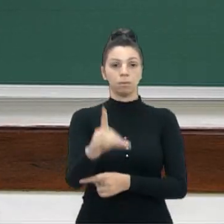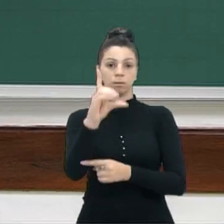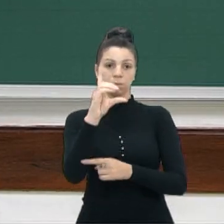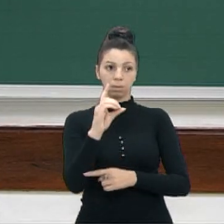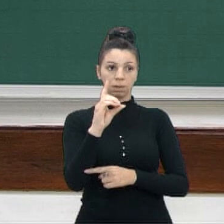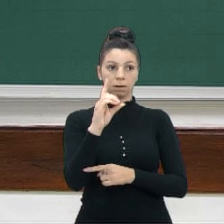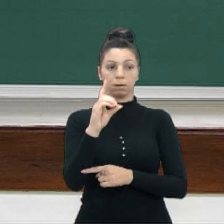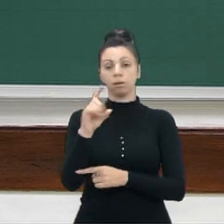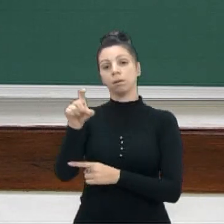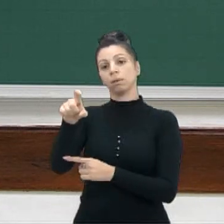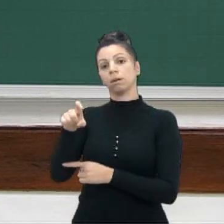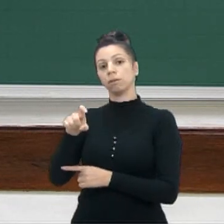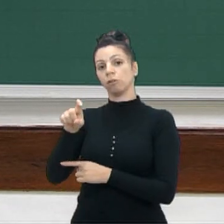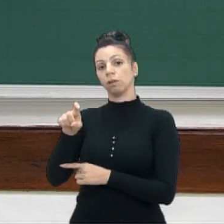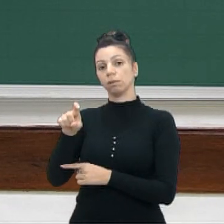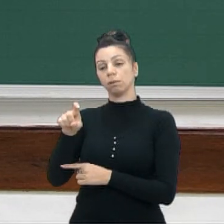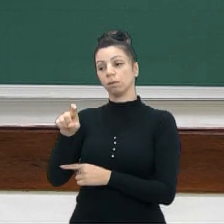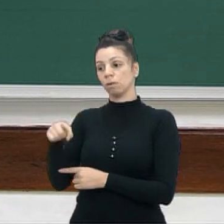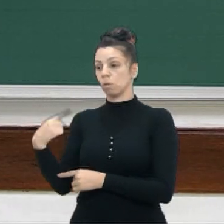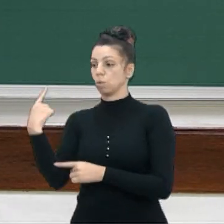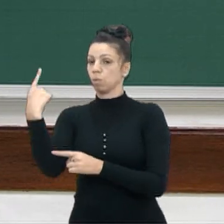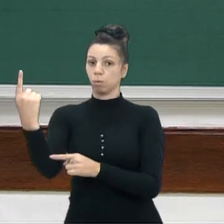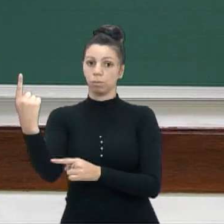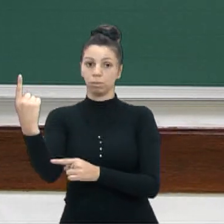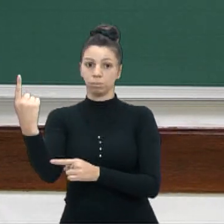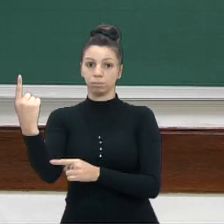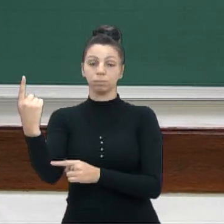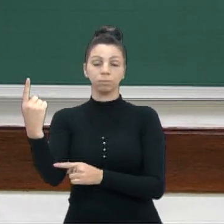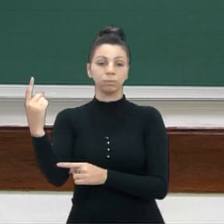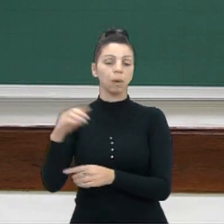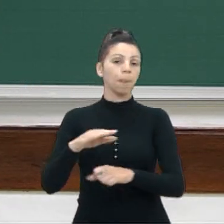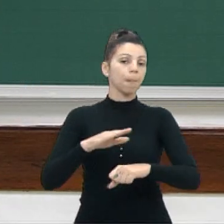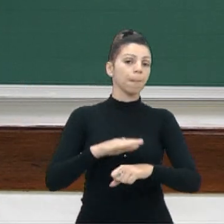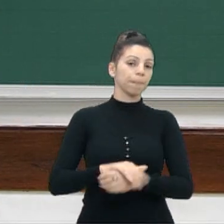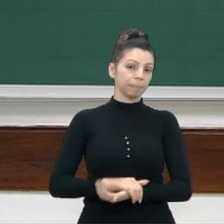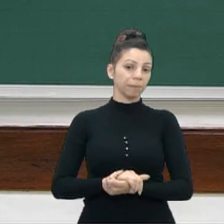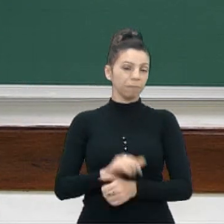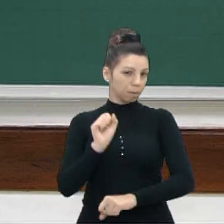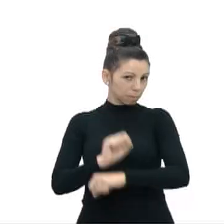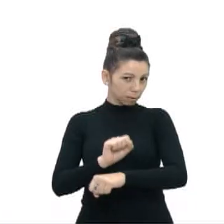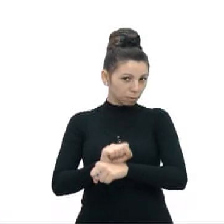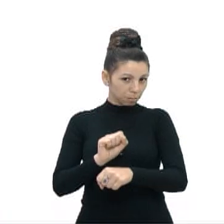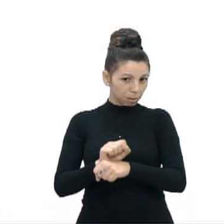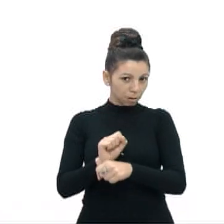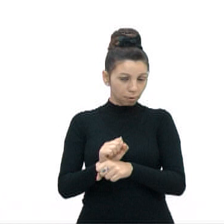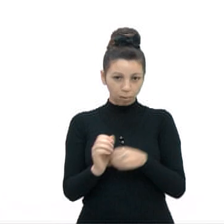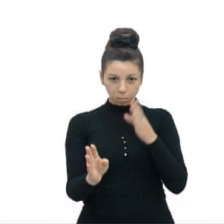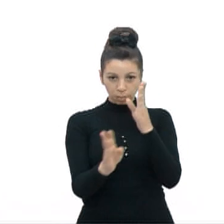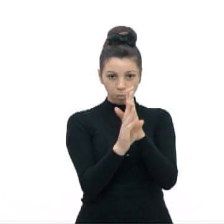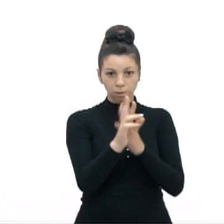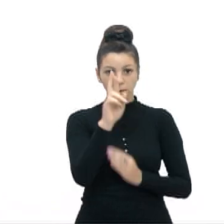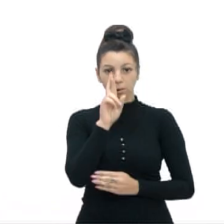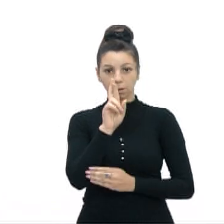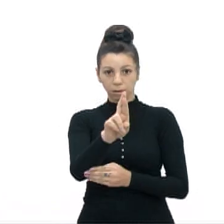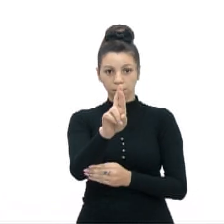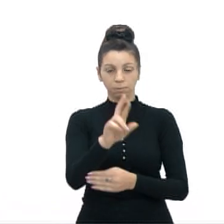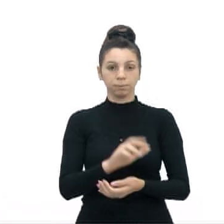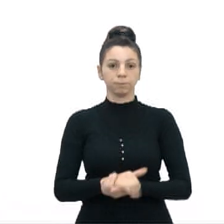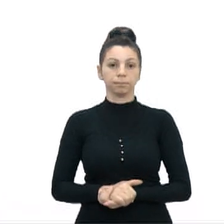Eu tenho um polinômio, eu tenho mais de um monômio. Vamos esperar e vamos resolver.